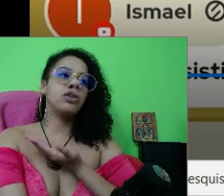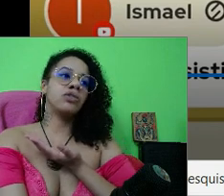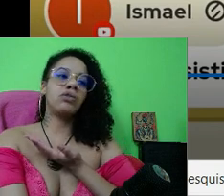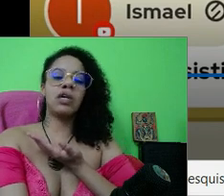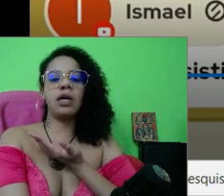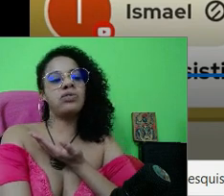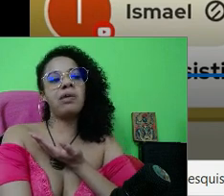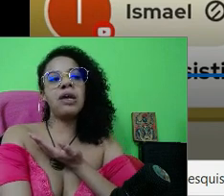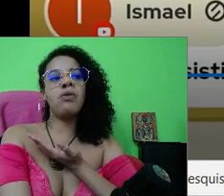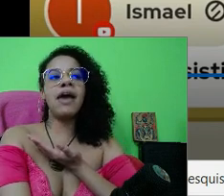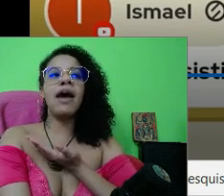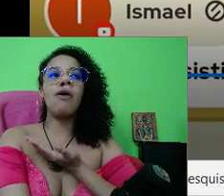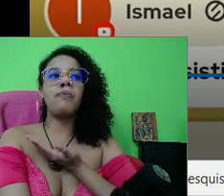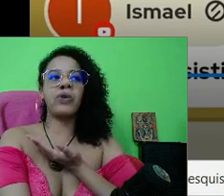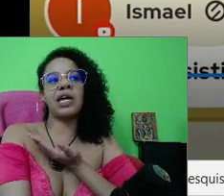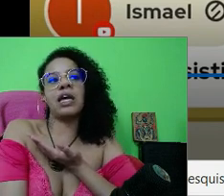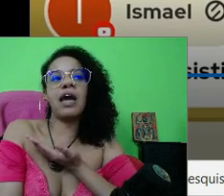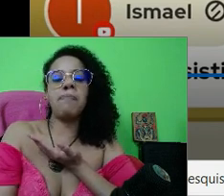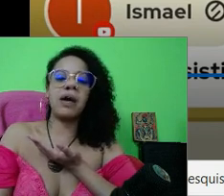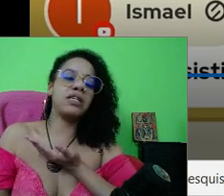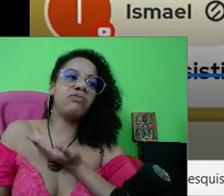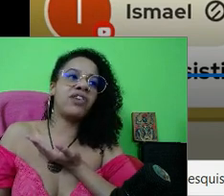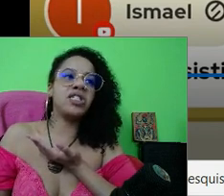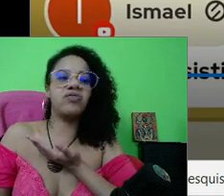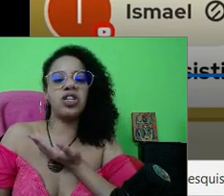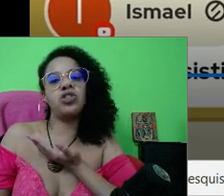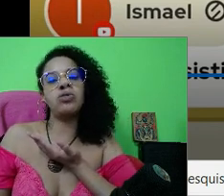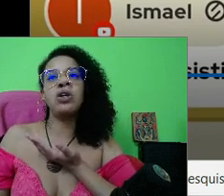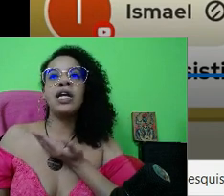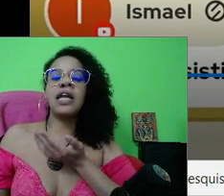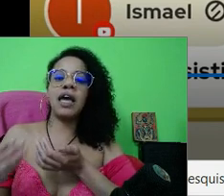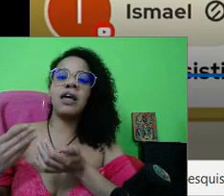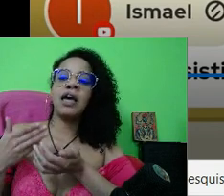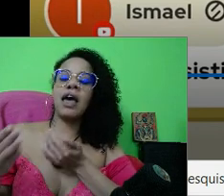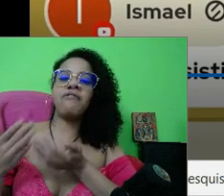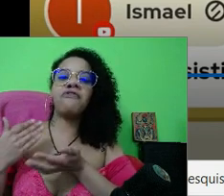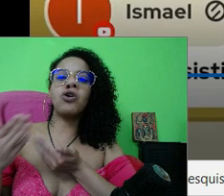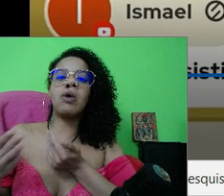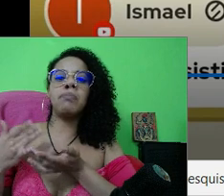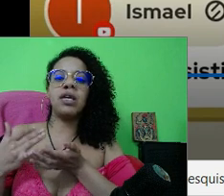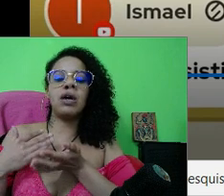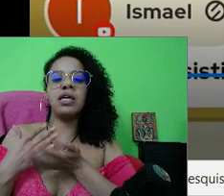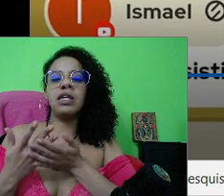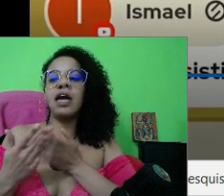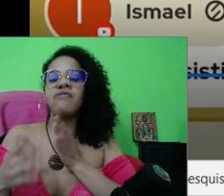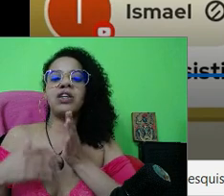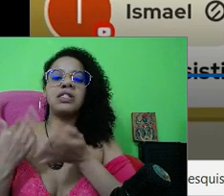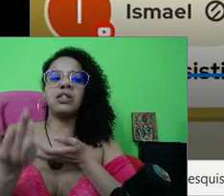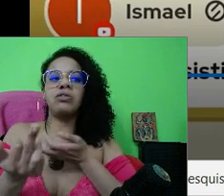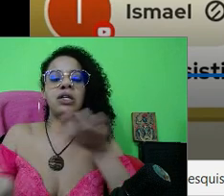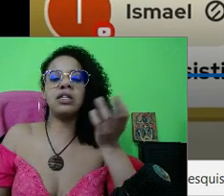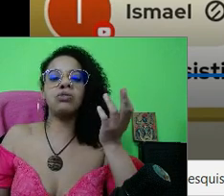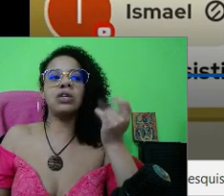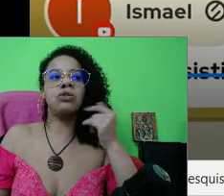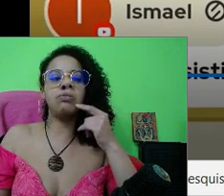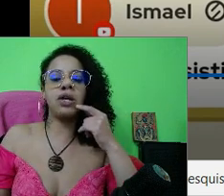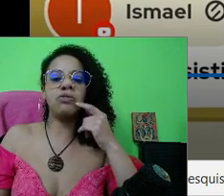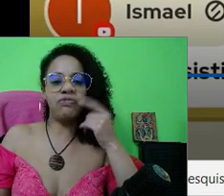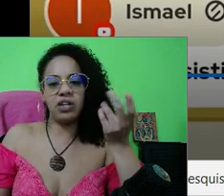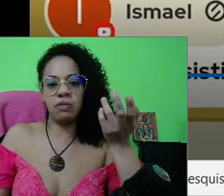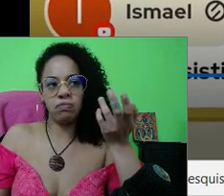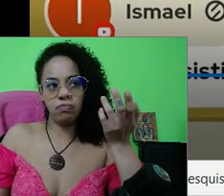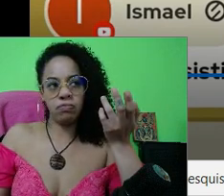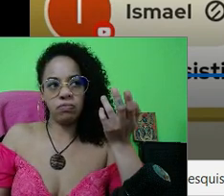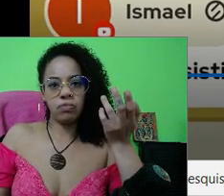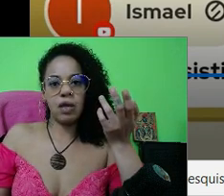paz e não sei o que é isso também não é real porque quem quer a paz não faz vídeo né É fogo amigo ali referenciando e metendo um dedo